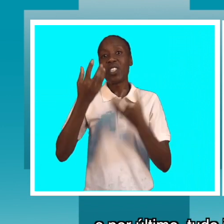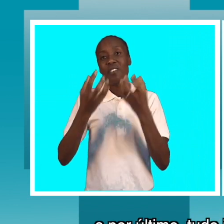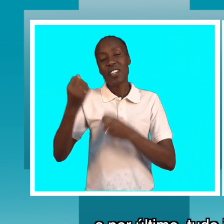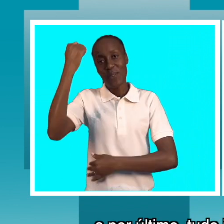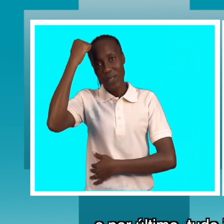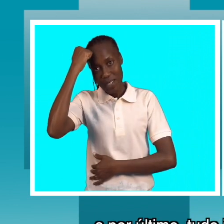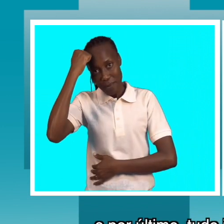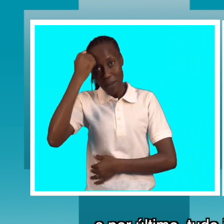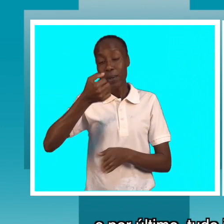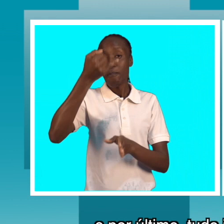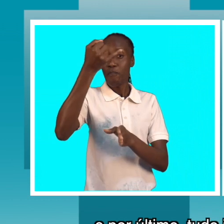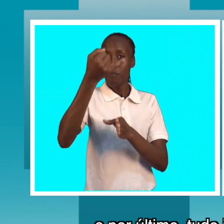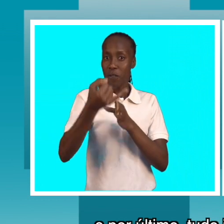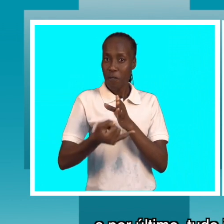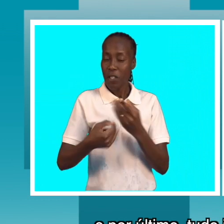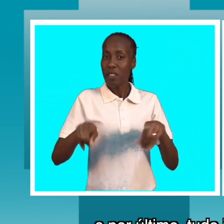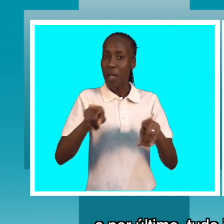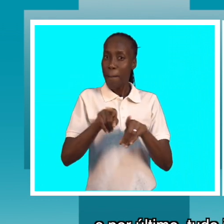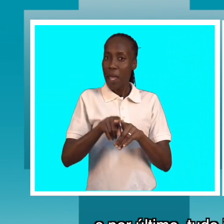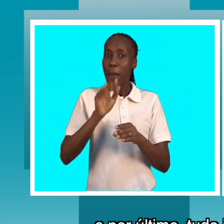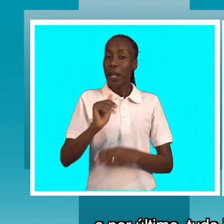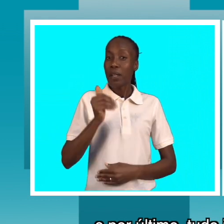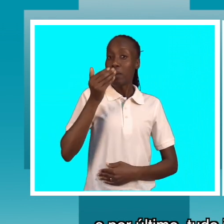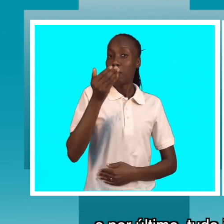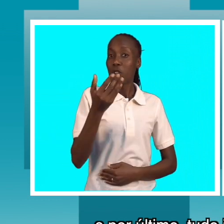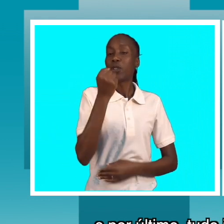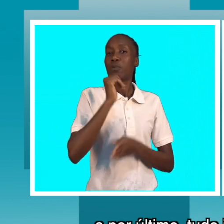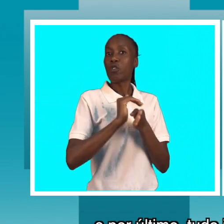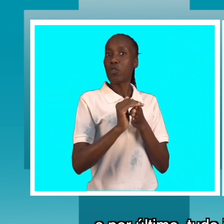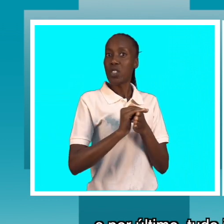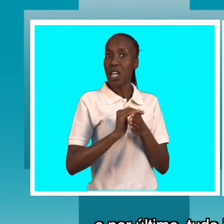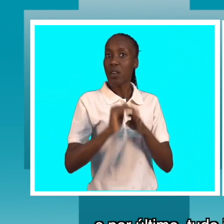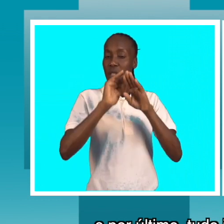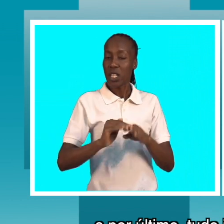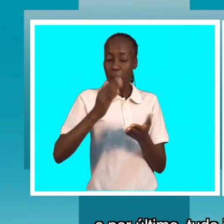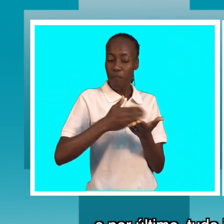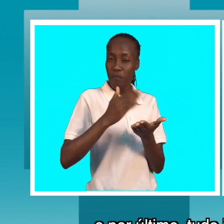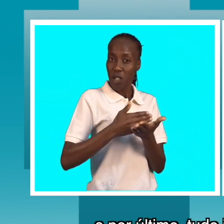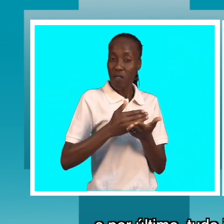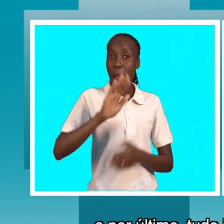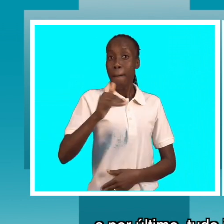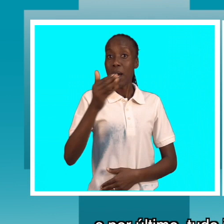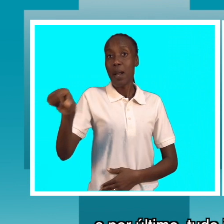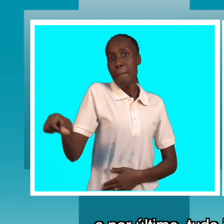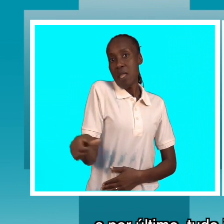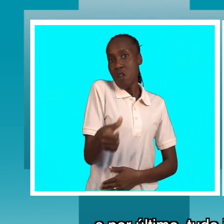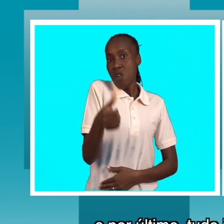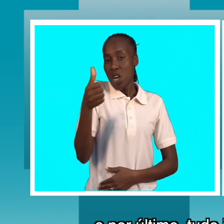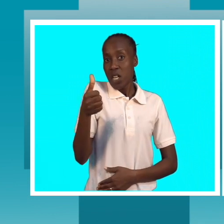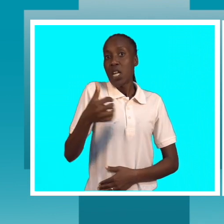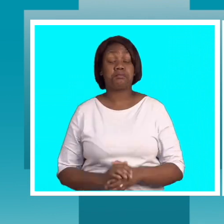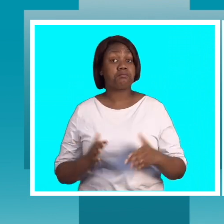E, no fim, isso tudo para que possamos usar aquilo que está no livro para melhorar as nossas